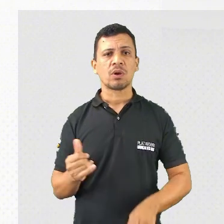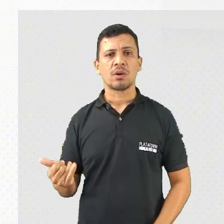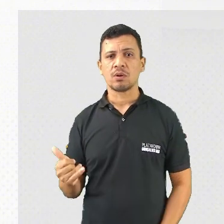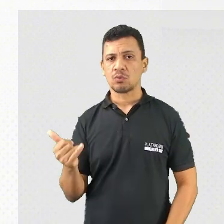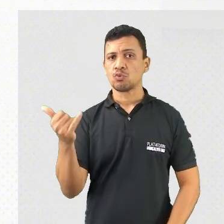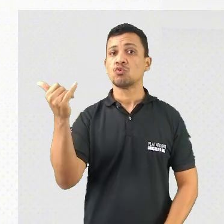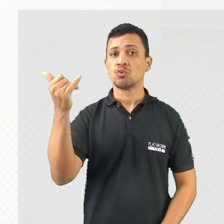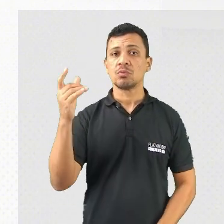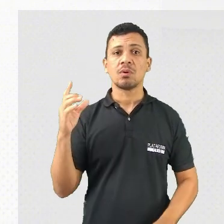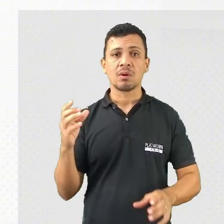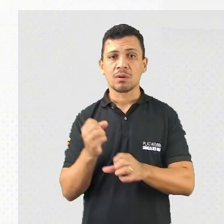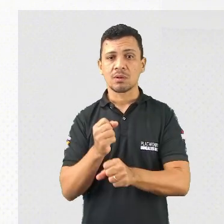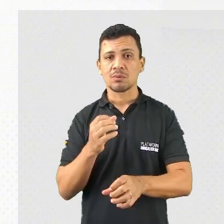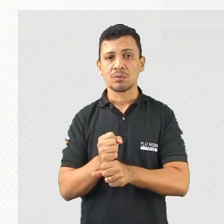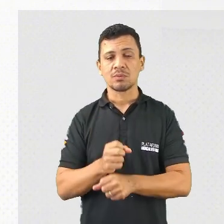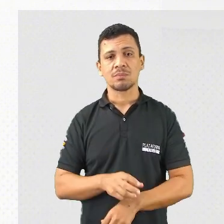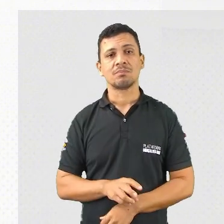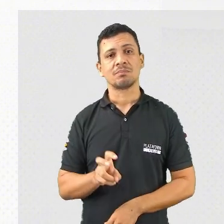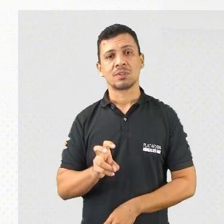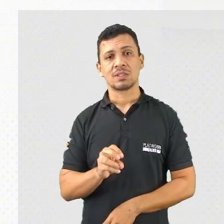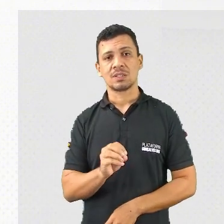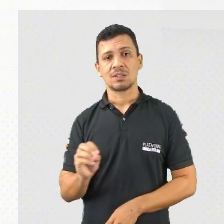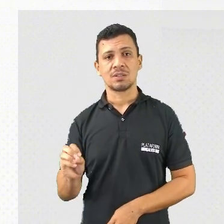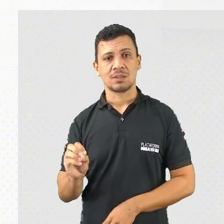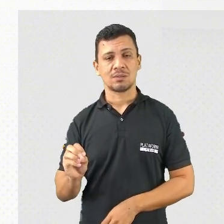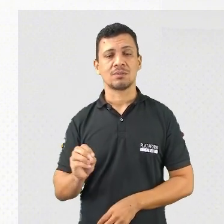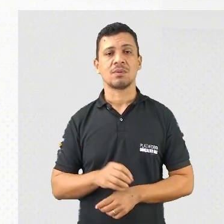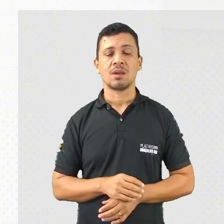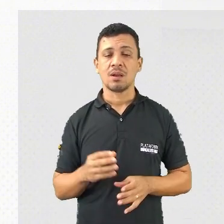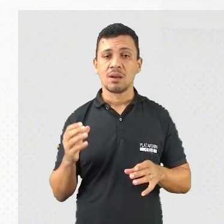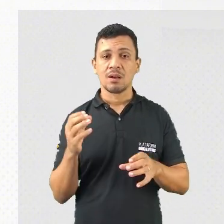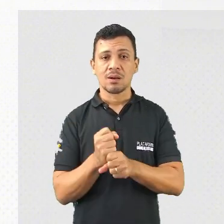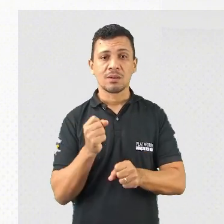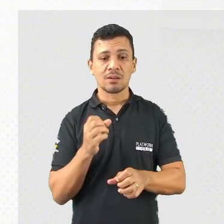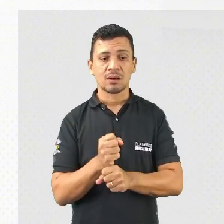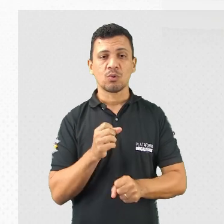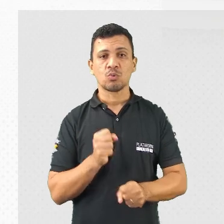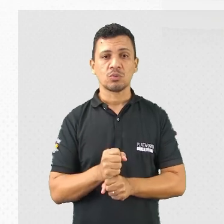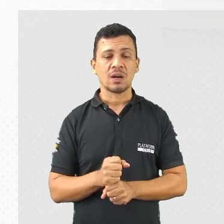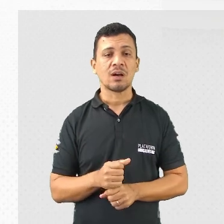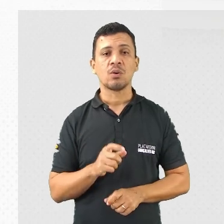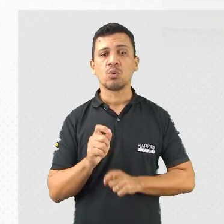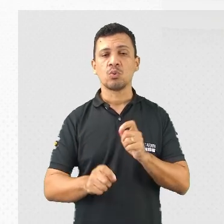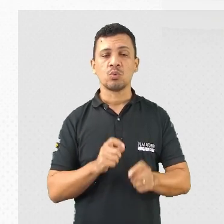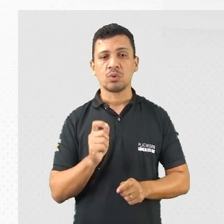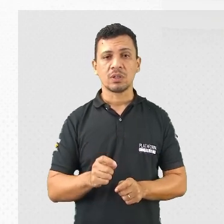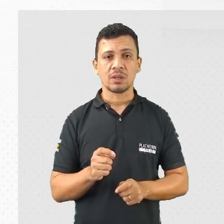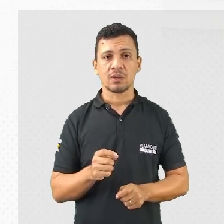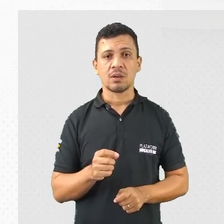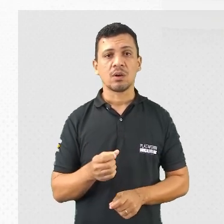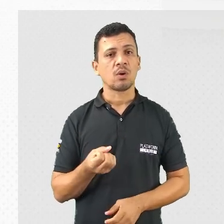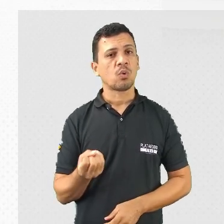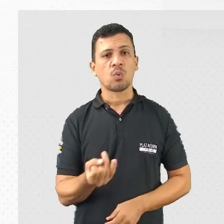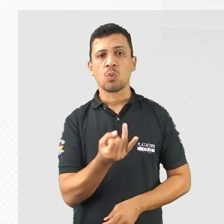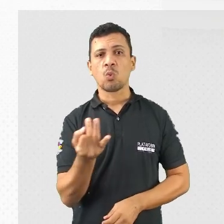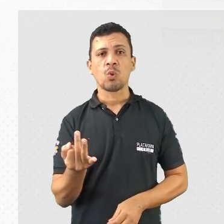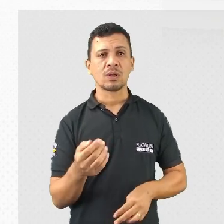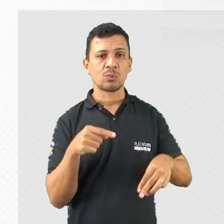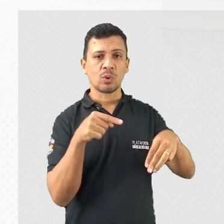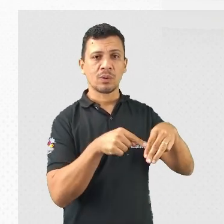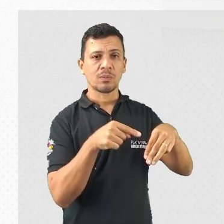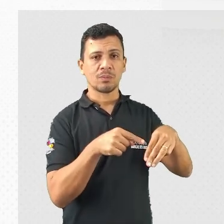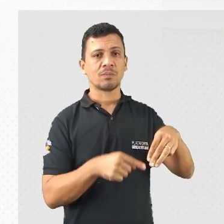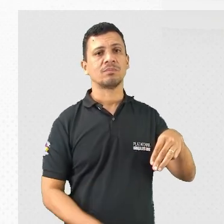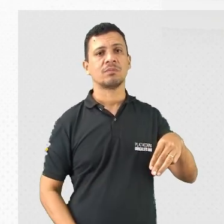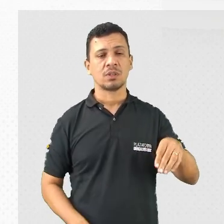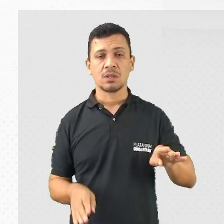do simples, o montante ele vai calcular direto aí o valor do montante, tá? Então, o que a gente tem que